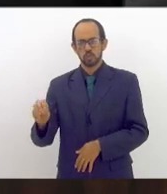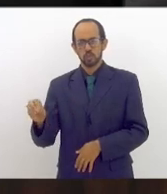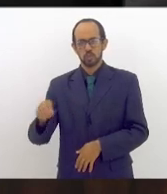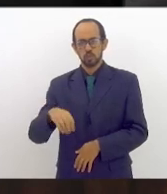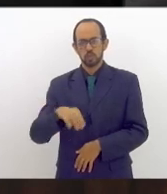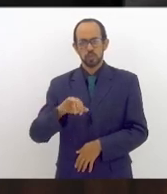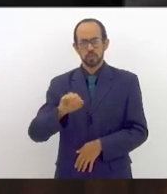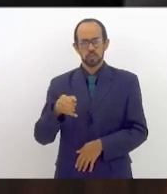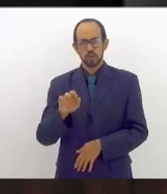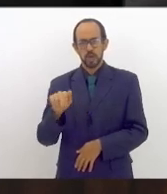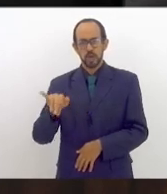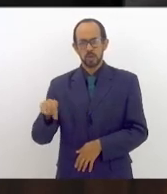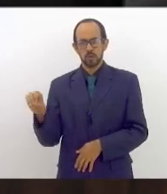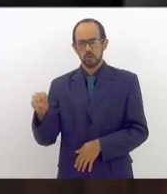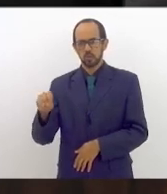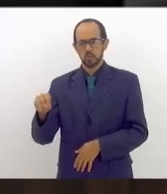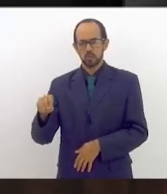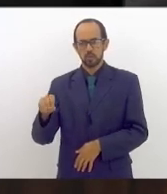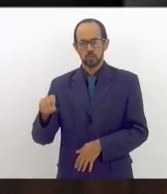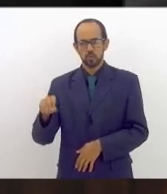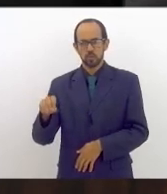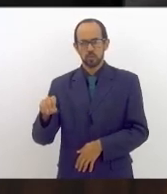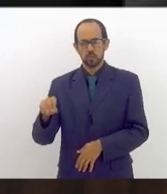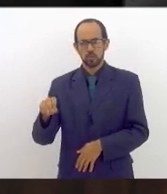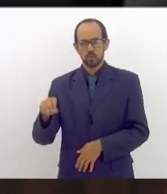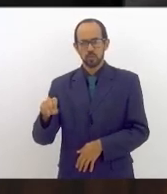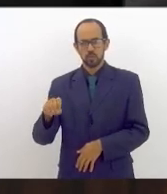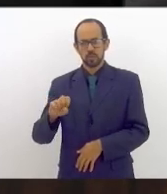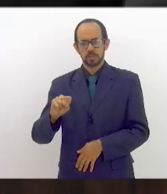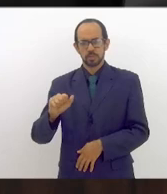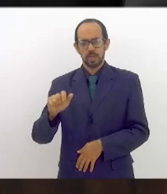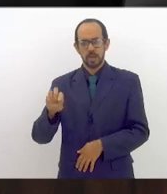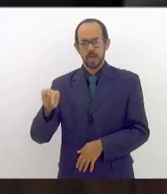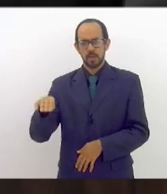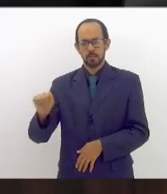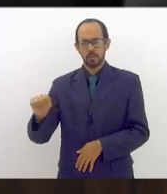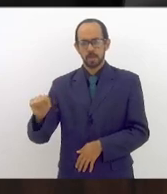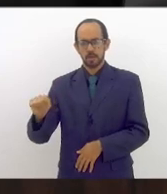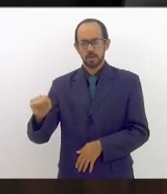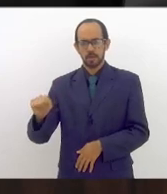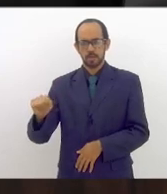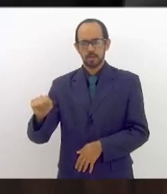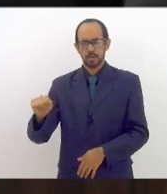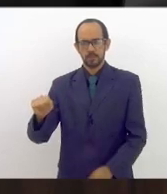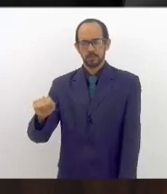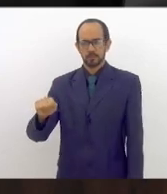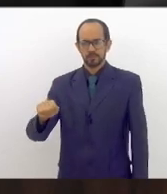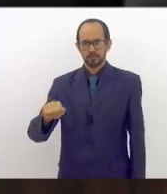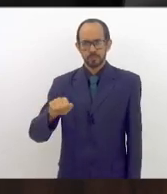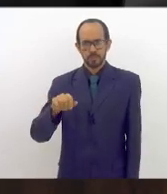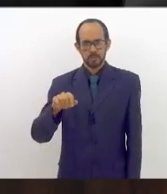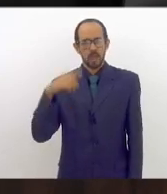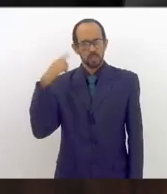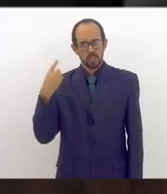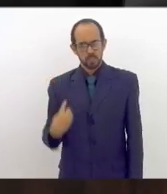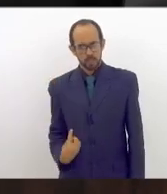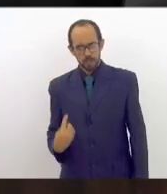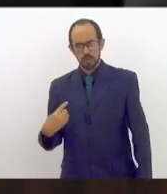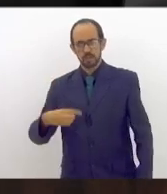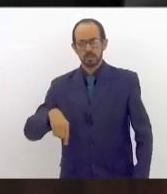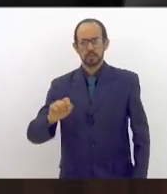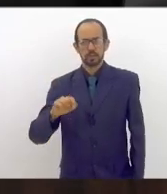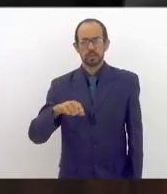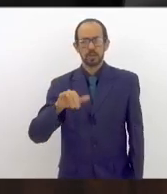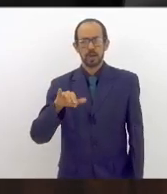Jairo deputado Coronel Salema deputada Dani Monteiro Deputado delegado